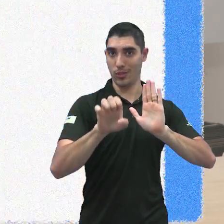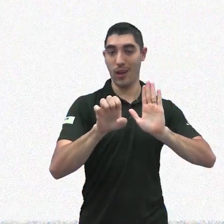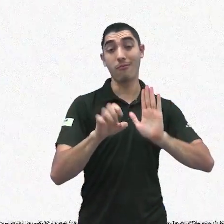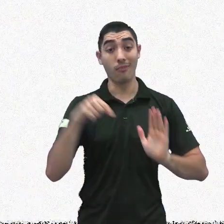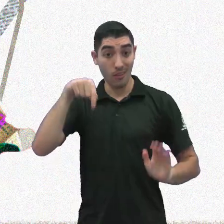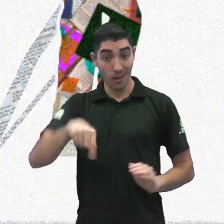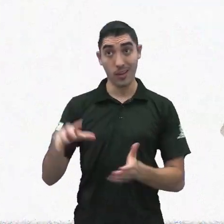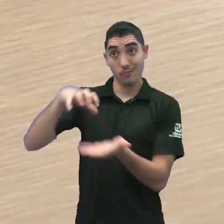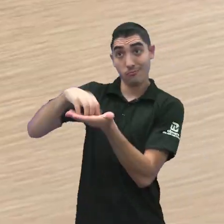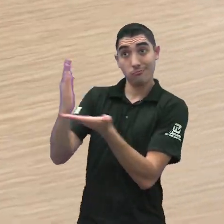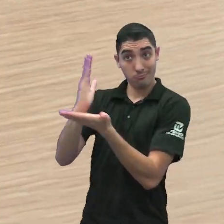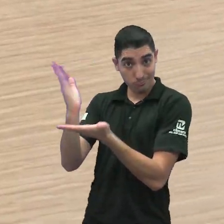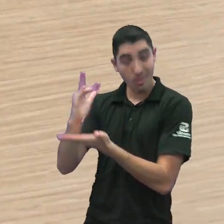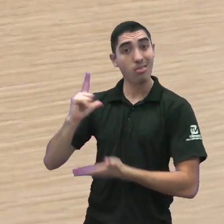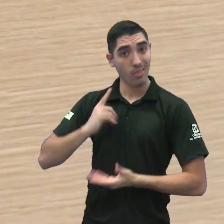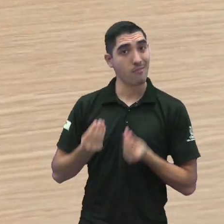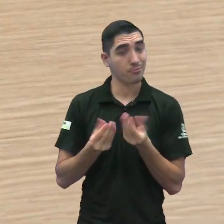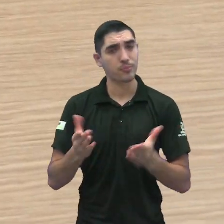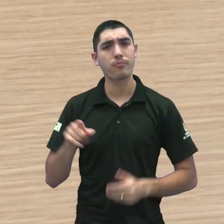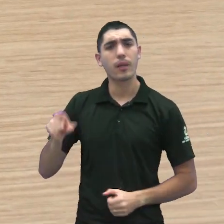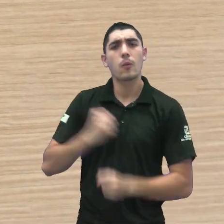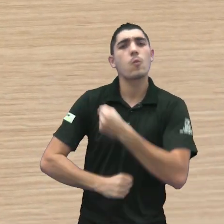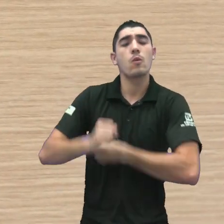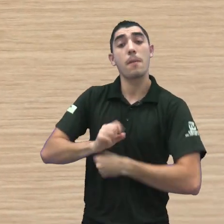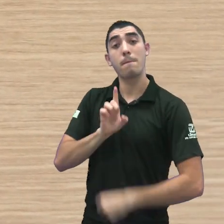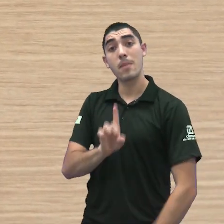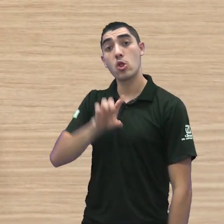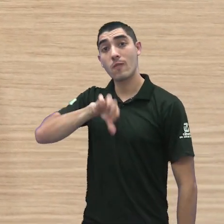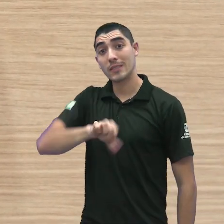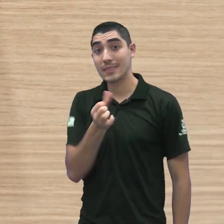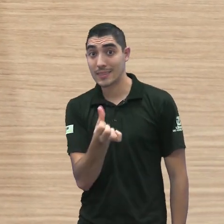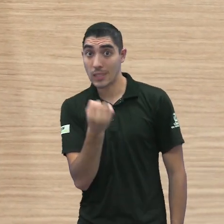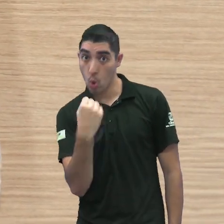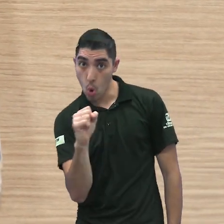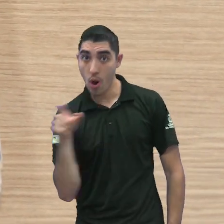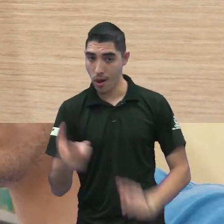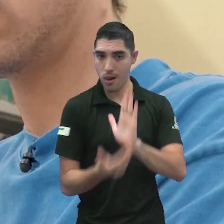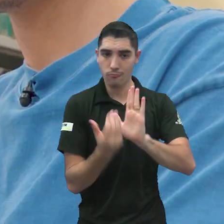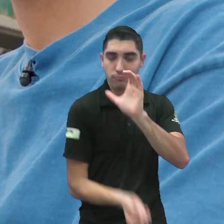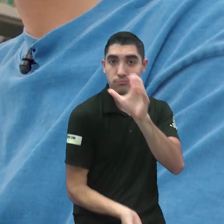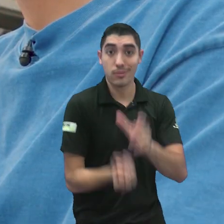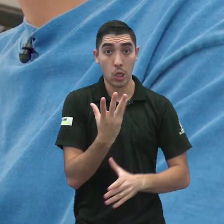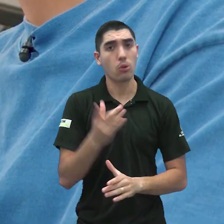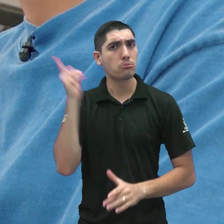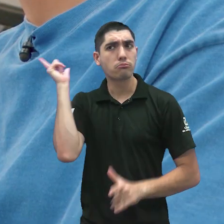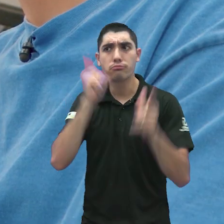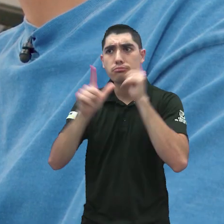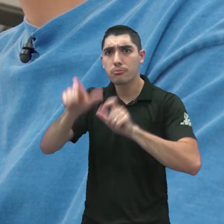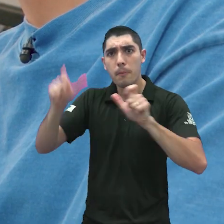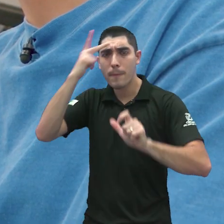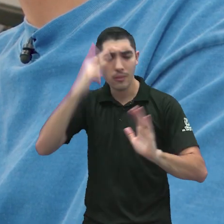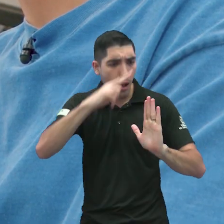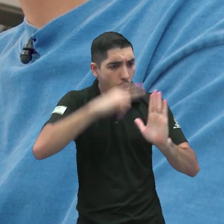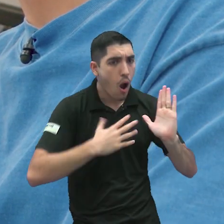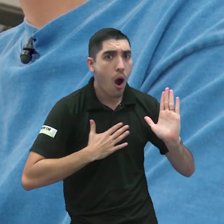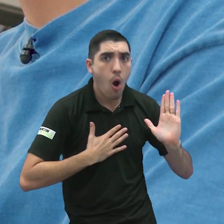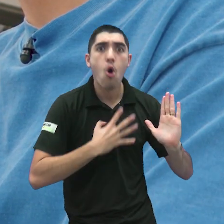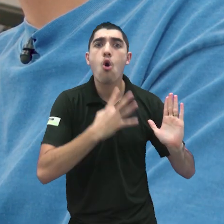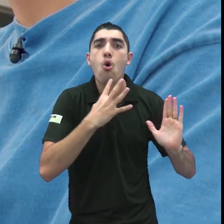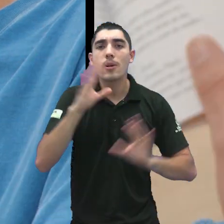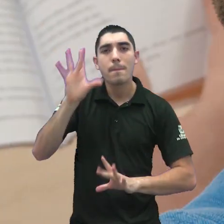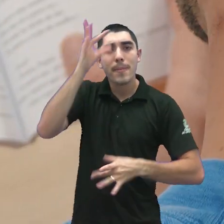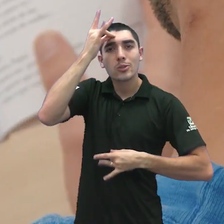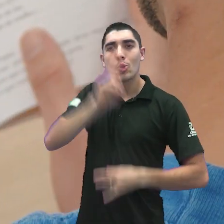biblioteca. Publicado em 1968, o livro conquistou gerações ao contar a história de